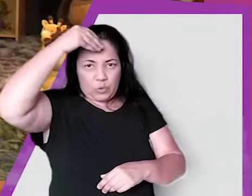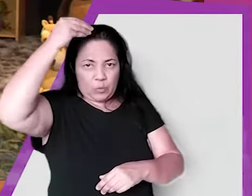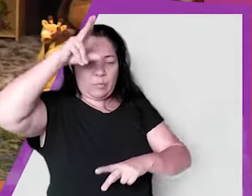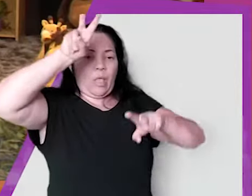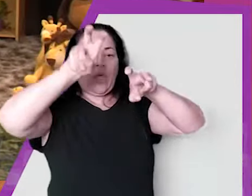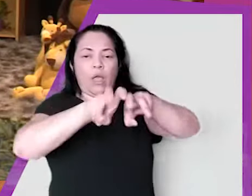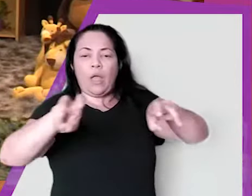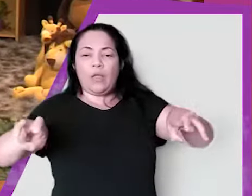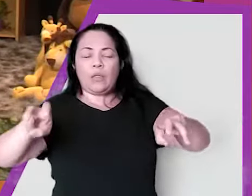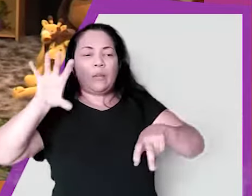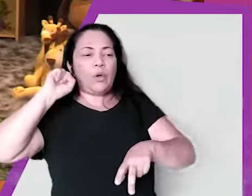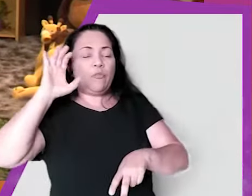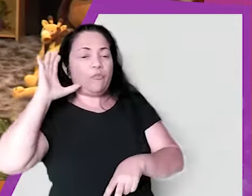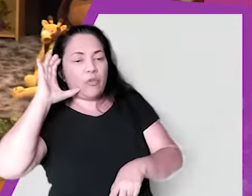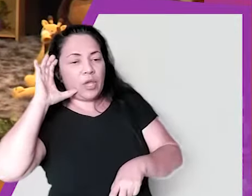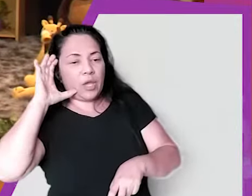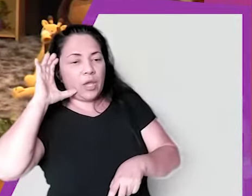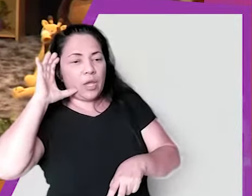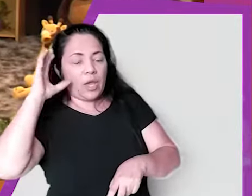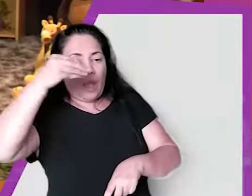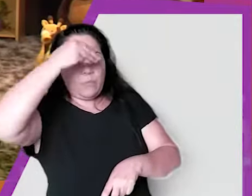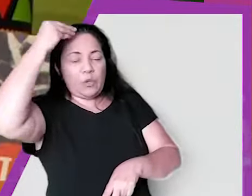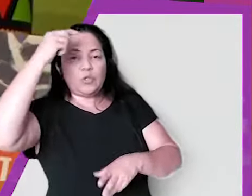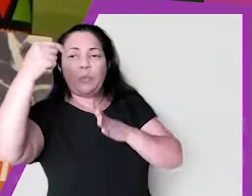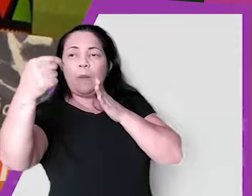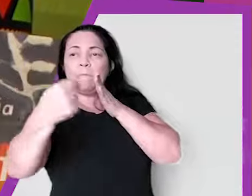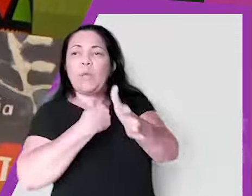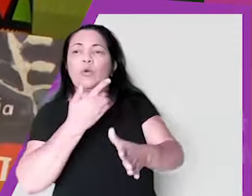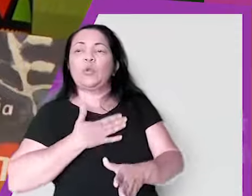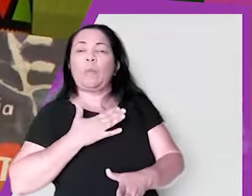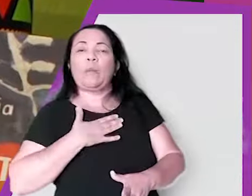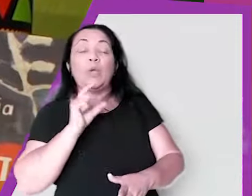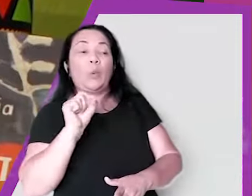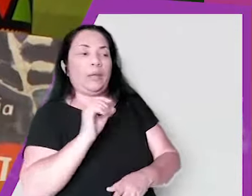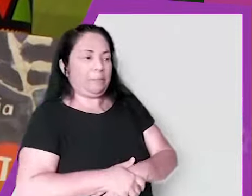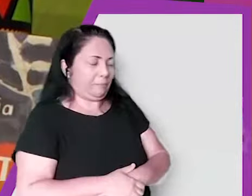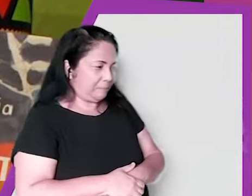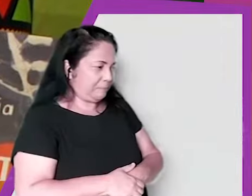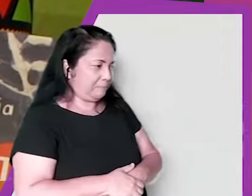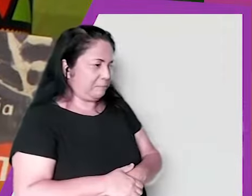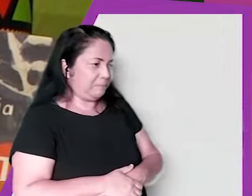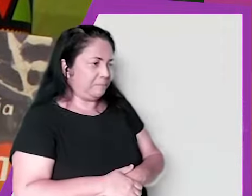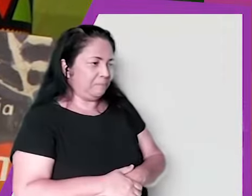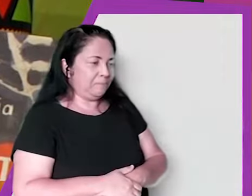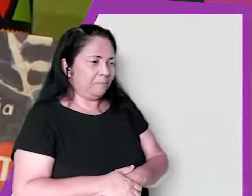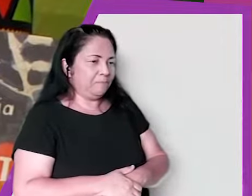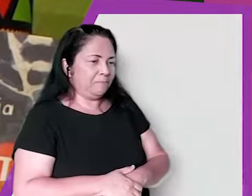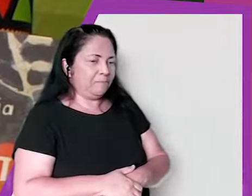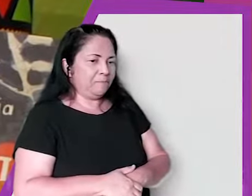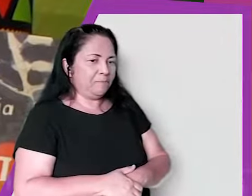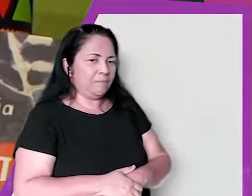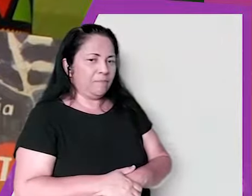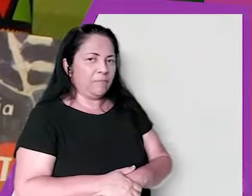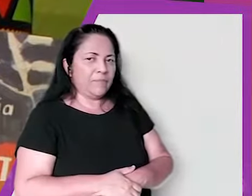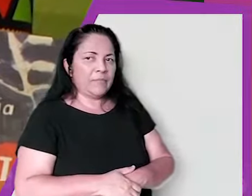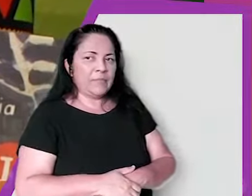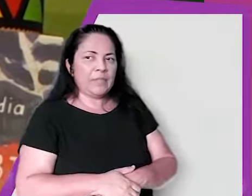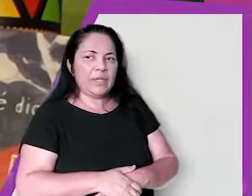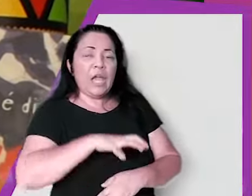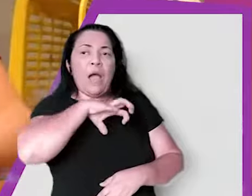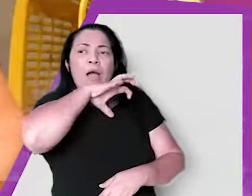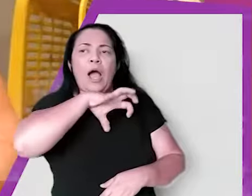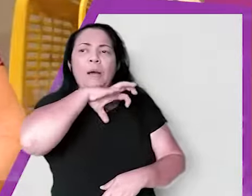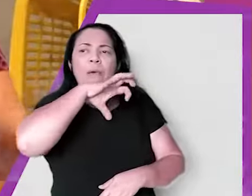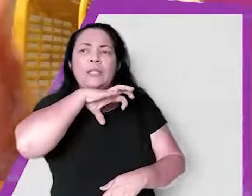estava ensaiando essa história, eu chamei os meus sobrinhos para ouvir. E aí a primeira pergunta que meu sobrinho fez, que eu falei, eu acho que as crianças vão fazer,